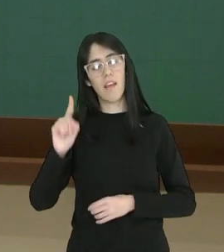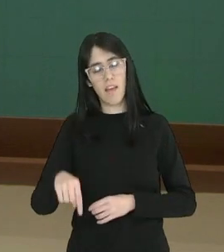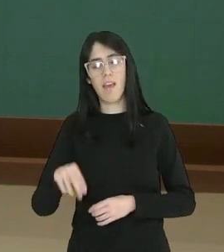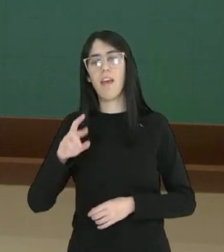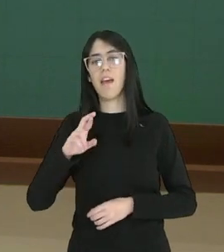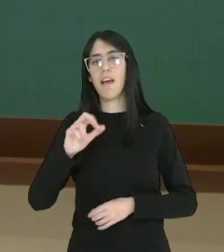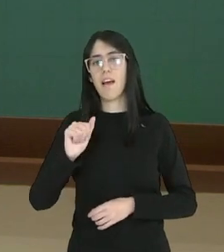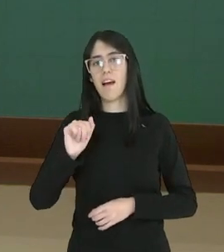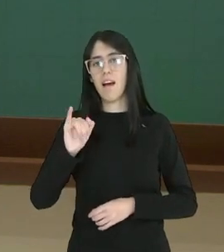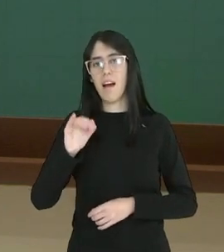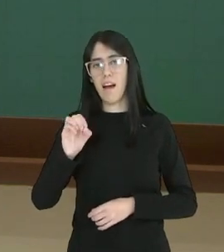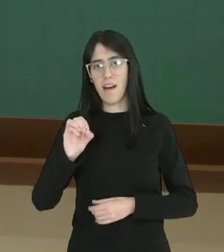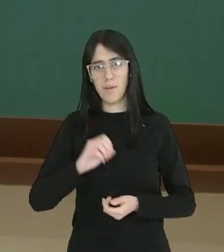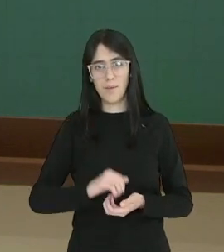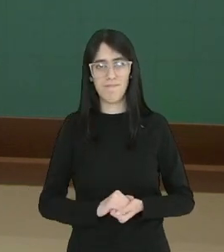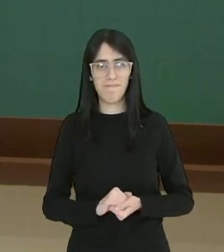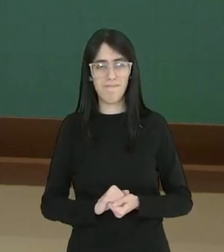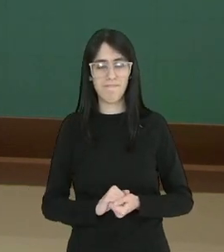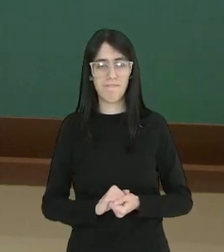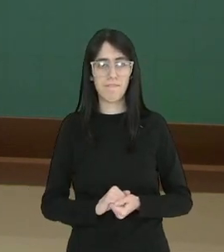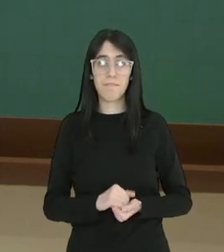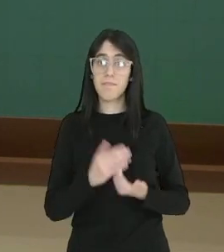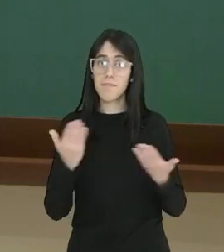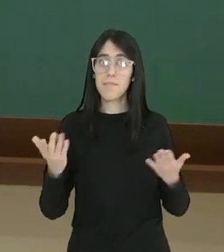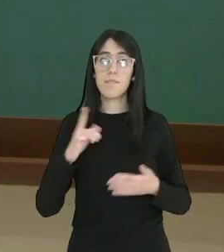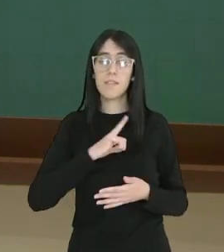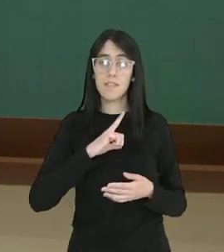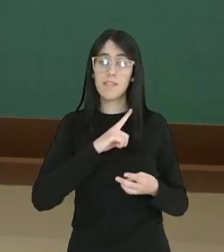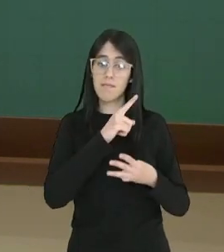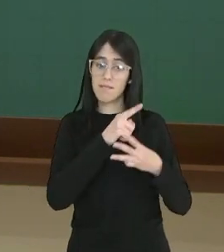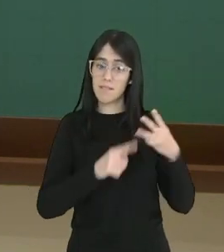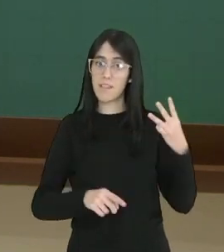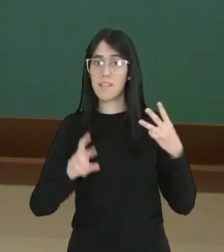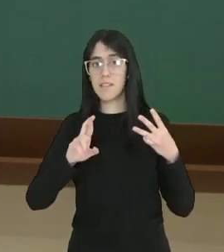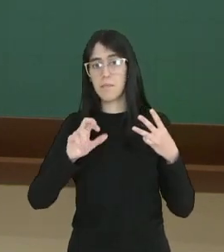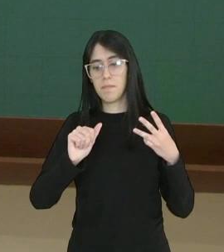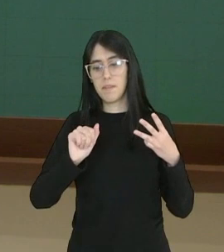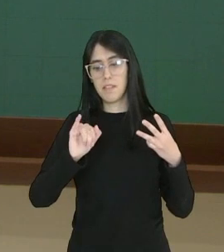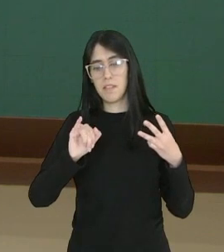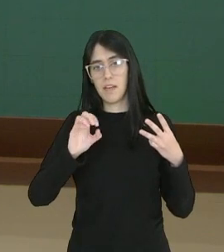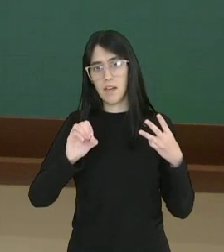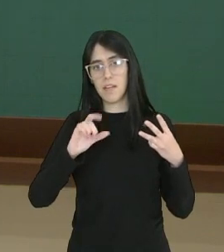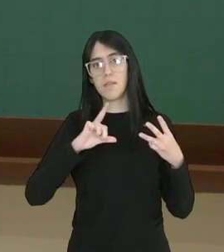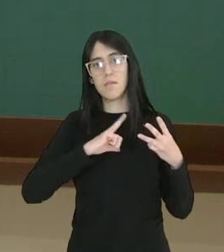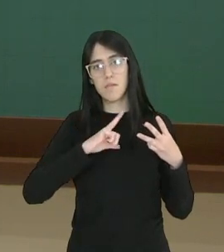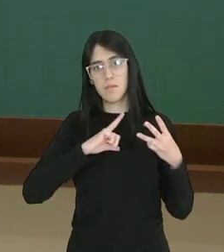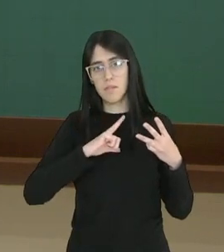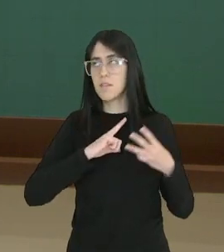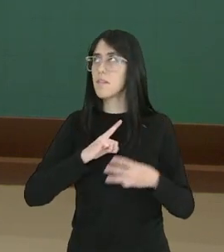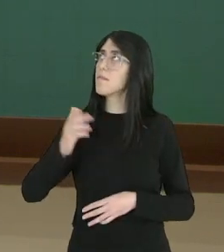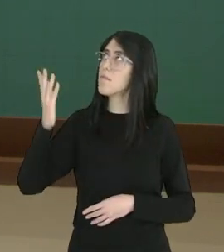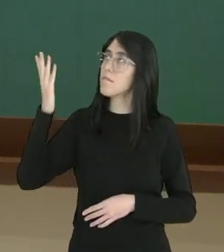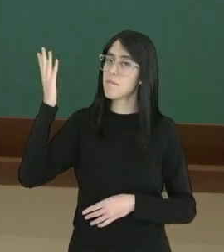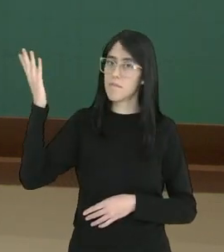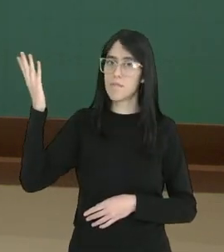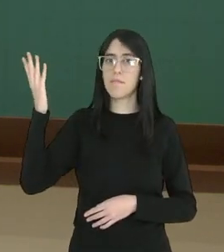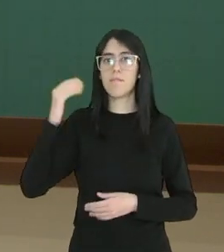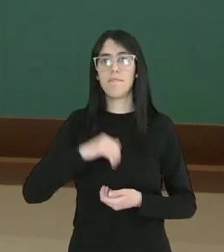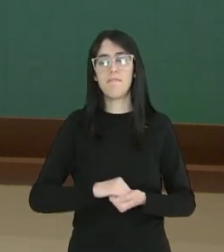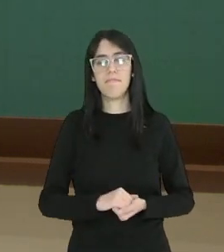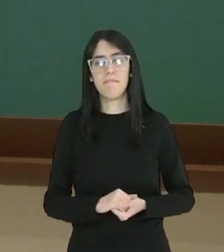um raio da circunferência. Então, nós temos 3 raios, 3 segmentos que representam o raio